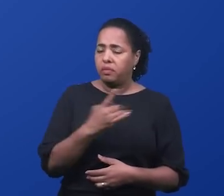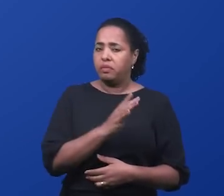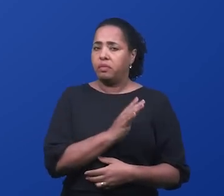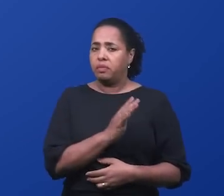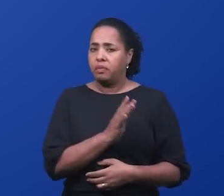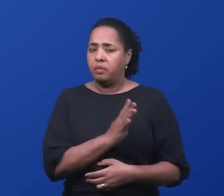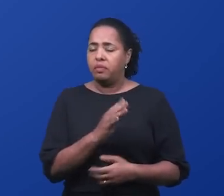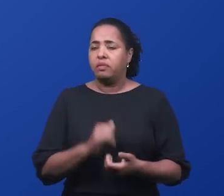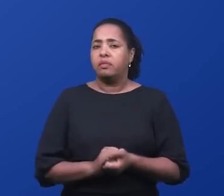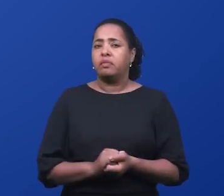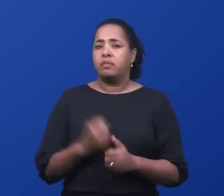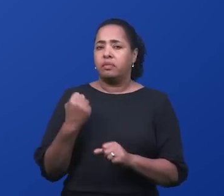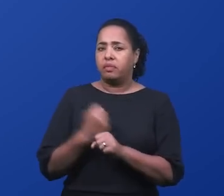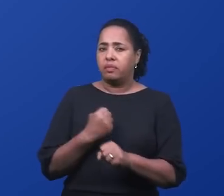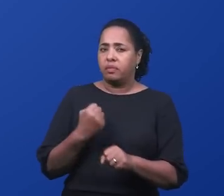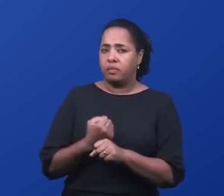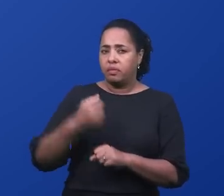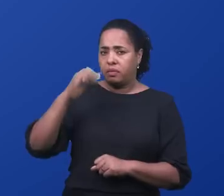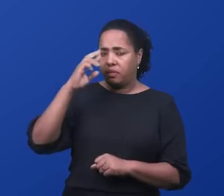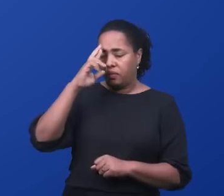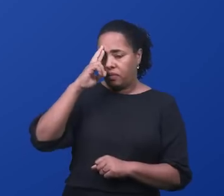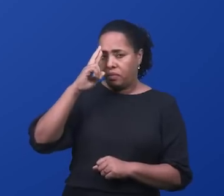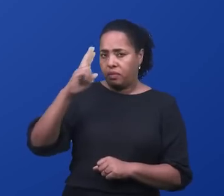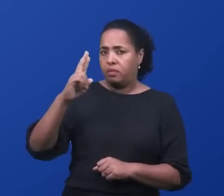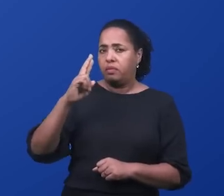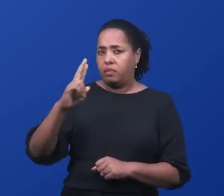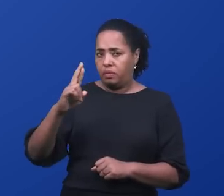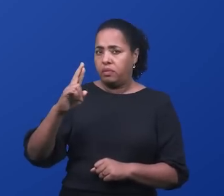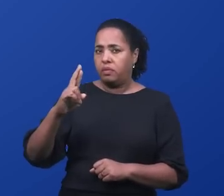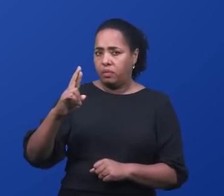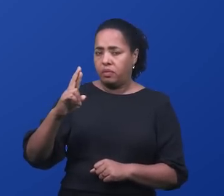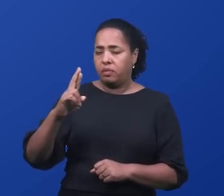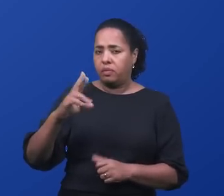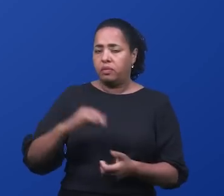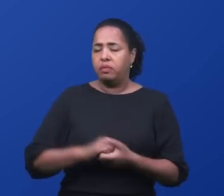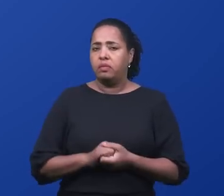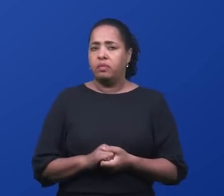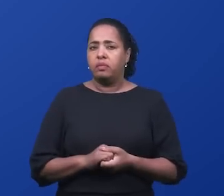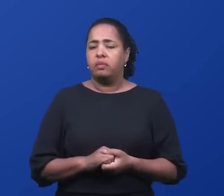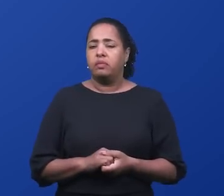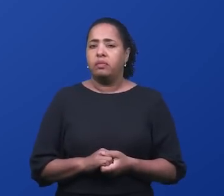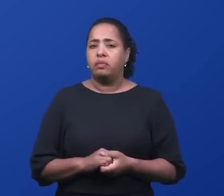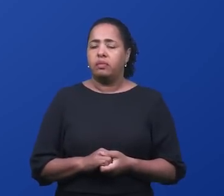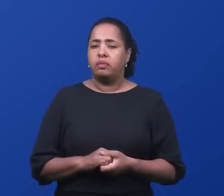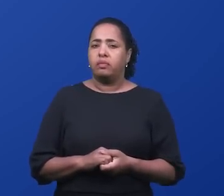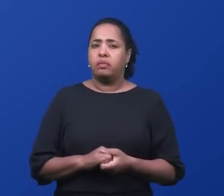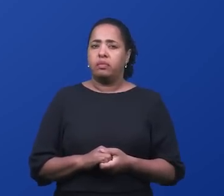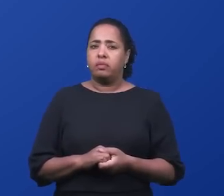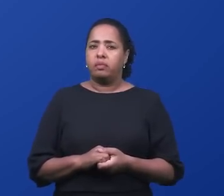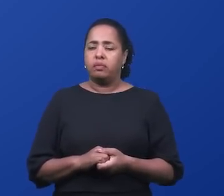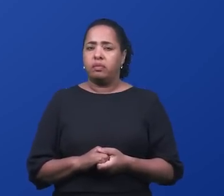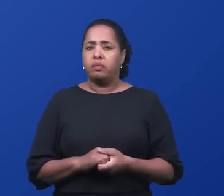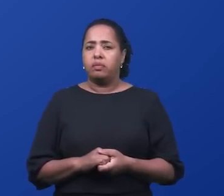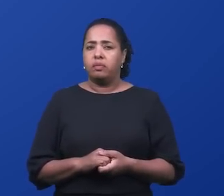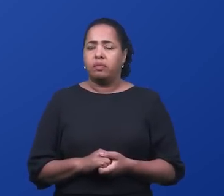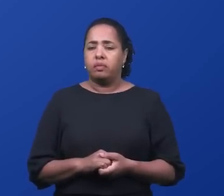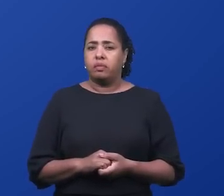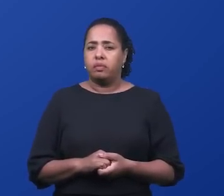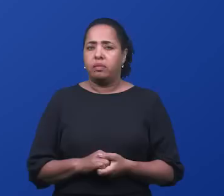coração, né? É a obra do Senhor, a gente valoriza a obra do Senhor. E por causa